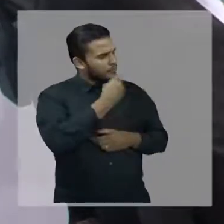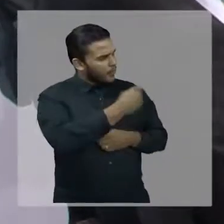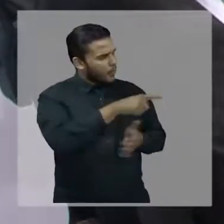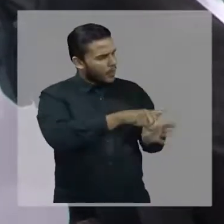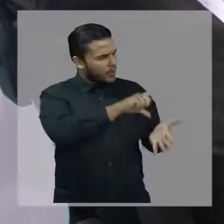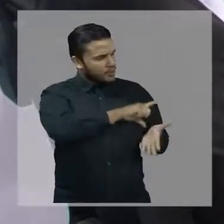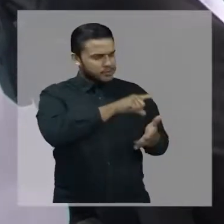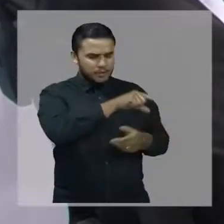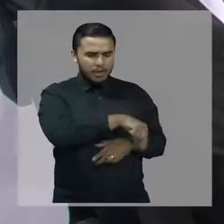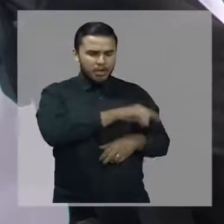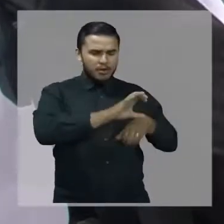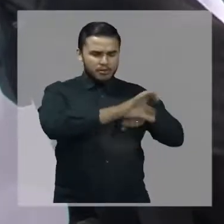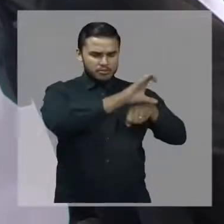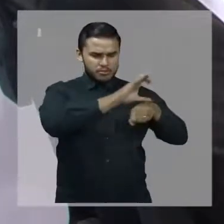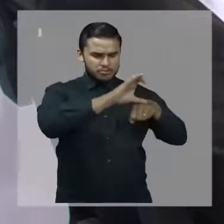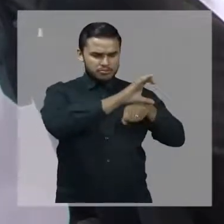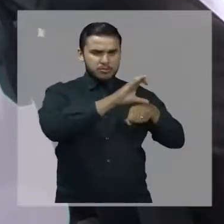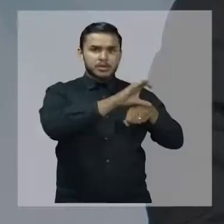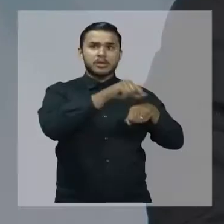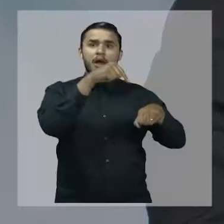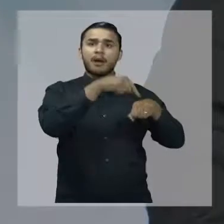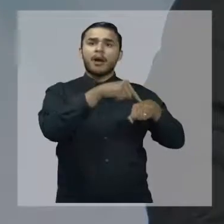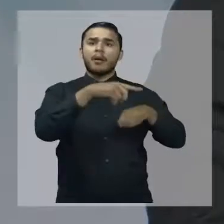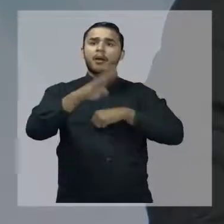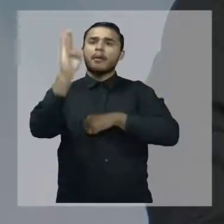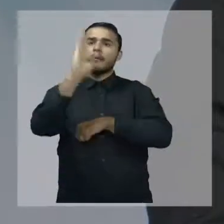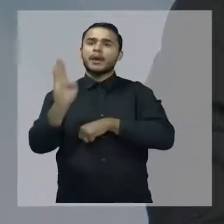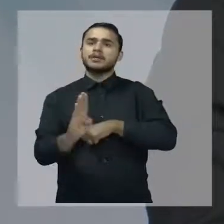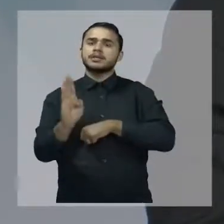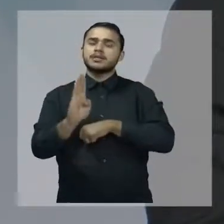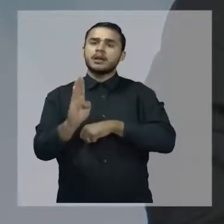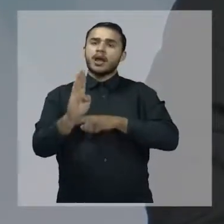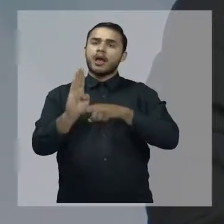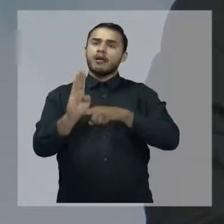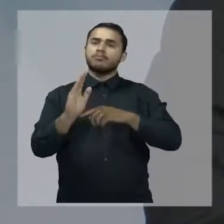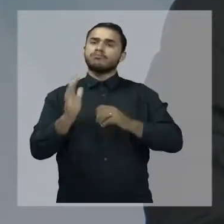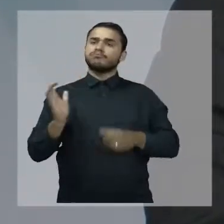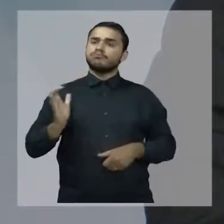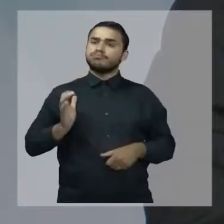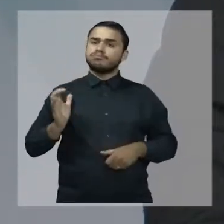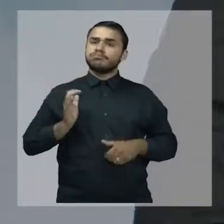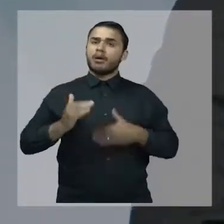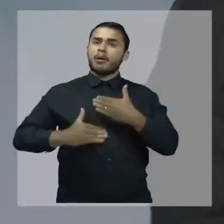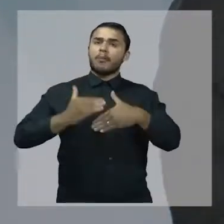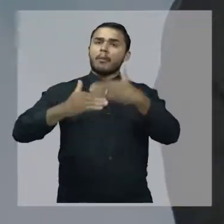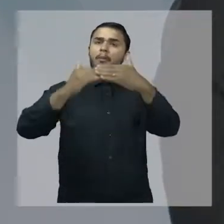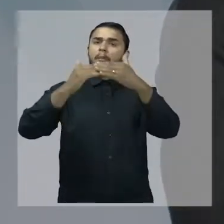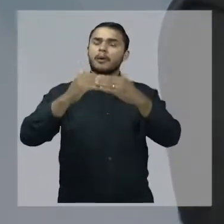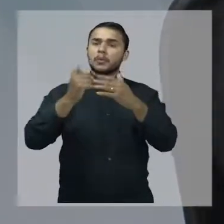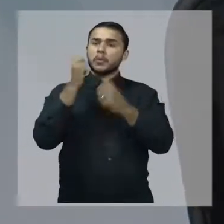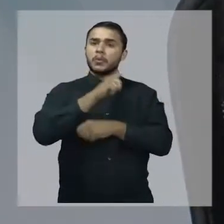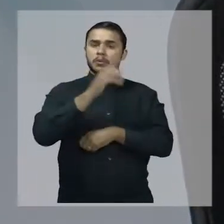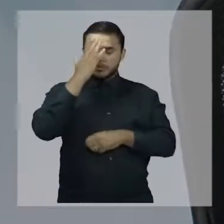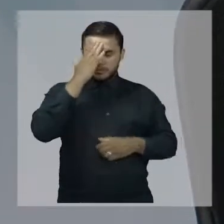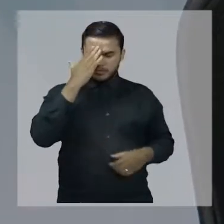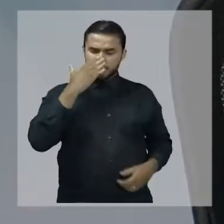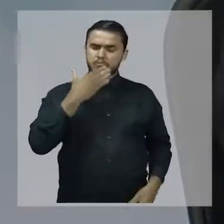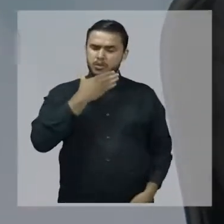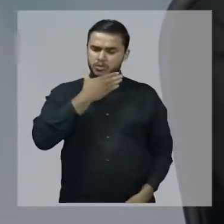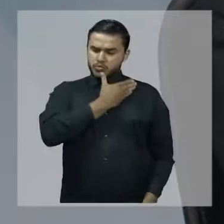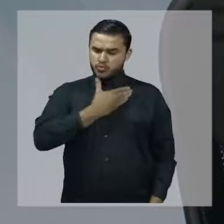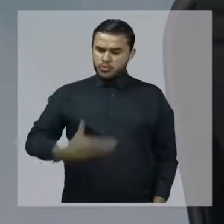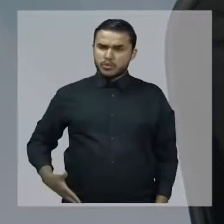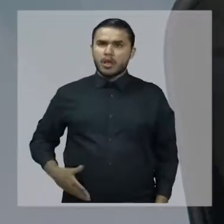A Constituição apostou que o Brasil seria um país rico, próspero e desenvolvido sob a liderança de um Estado